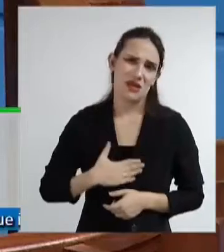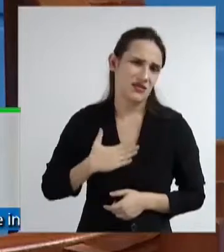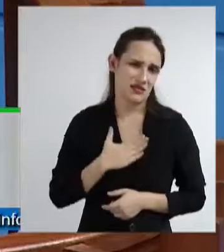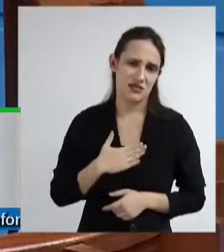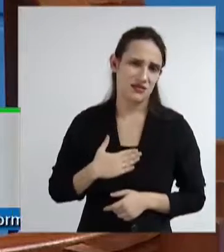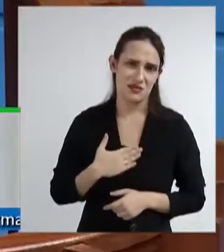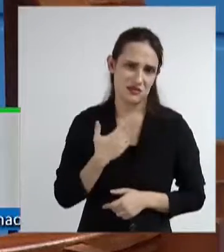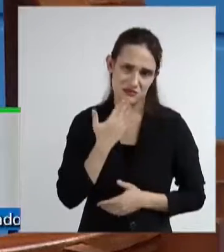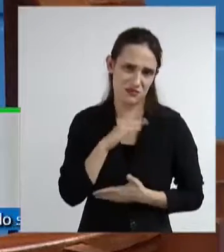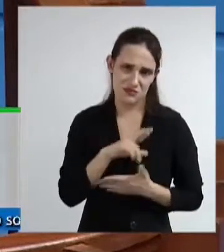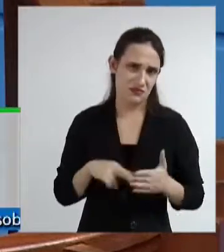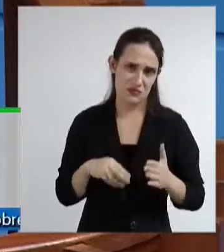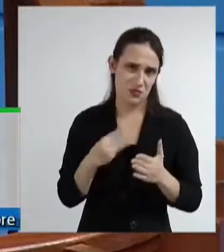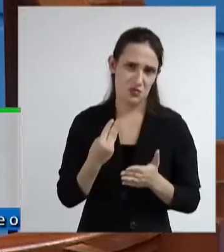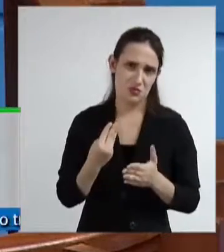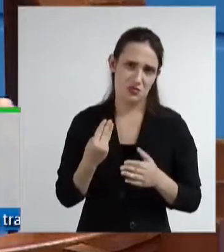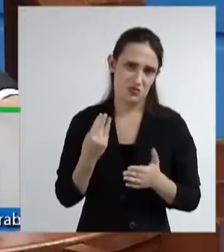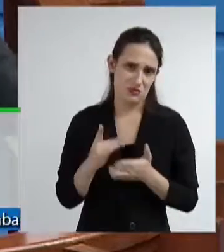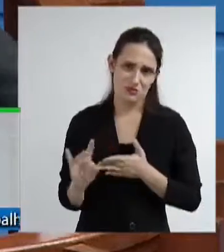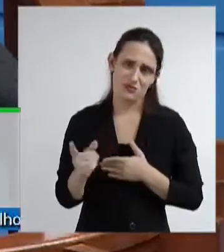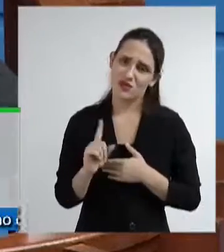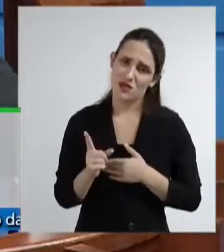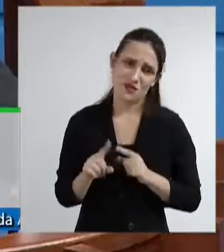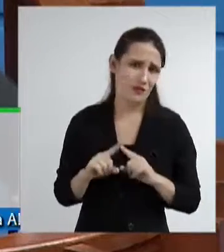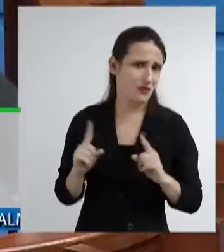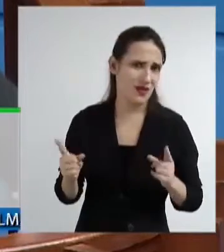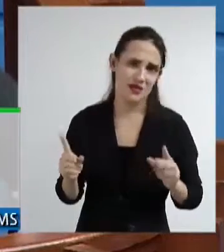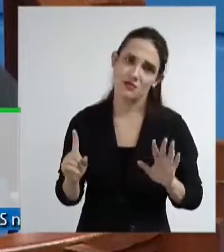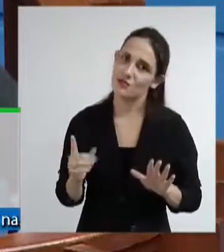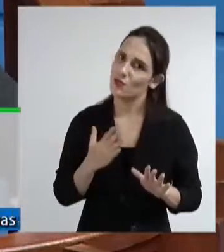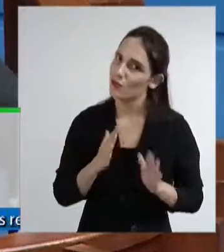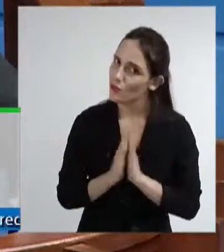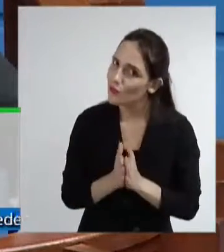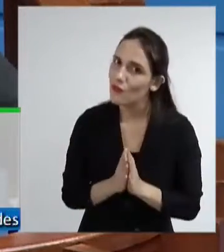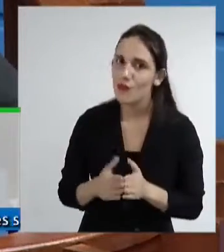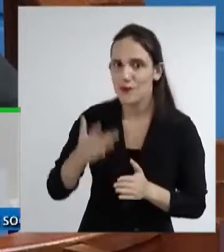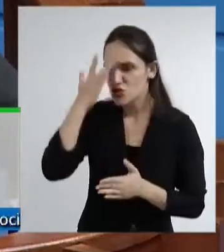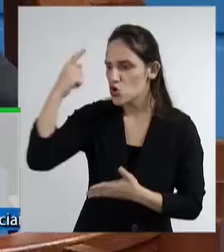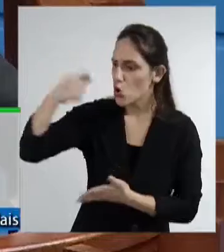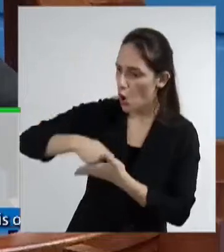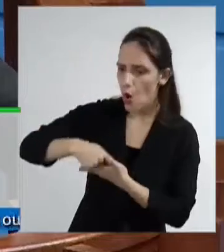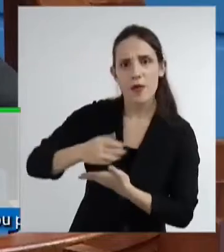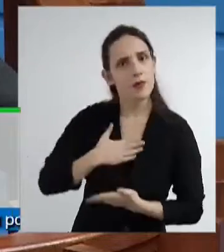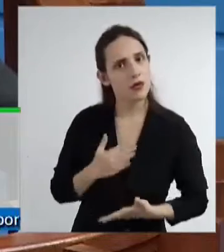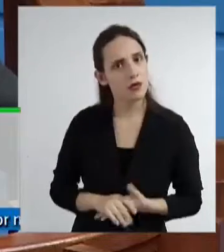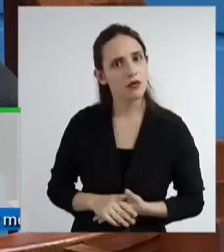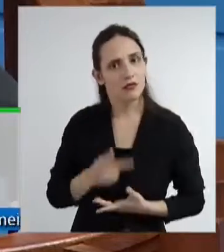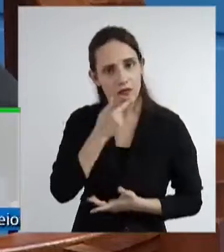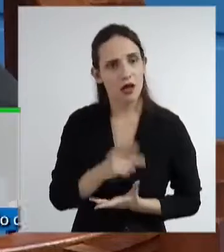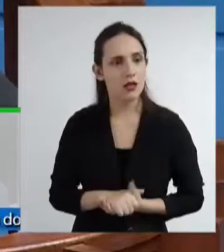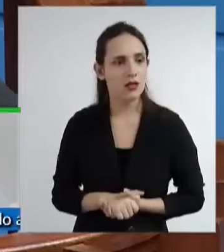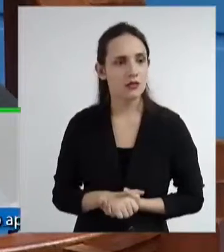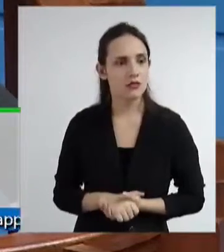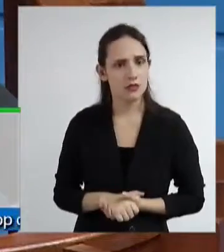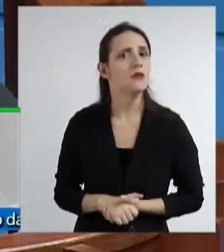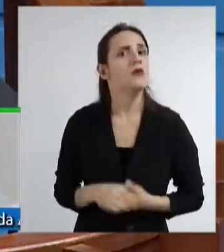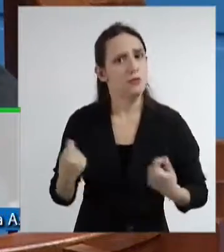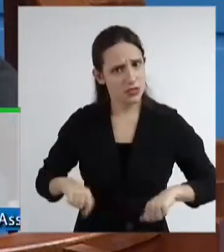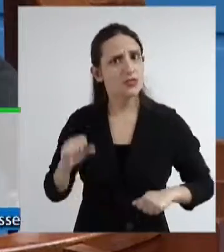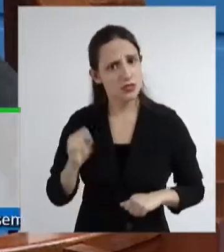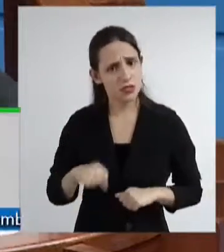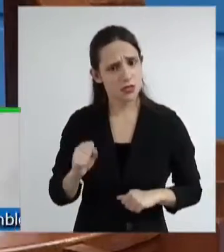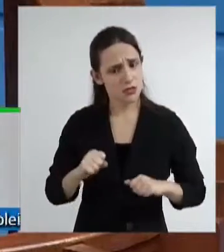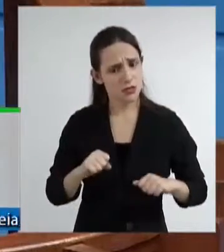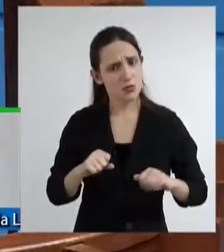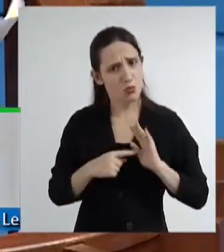apresentar esse requerimento, mas eu estou sendo, inclusive, cobrado pelas pessoas e dizendo o seguinte: nós precisamos